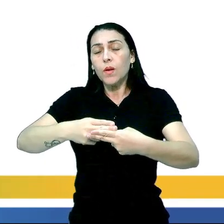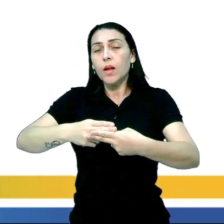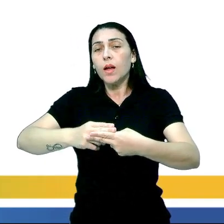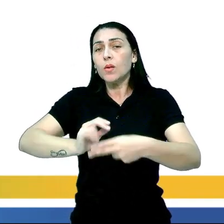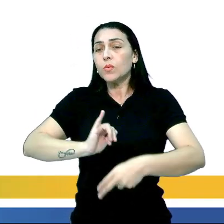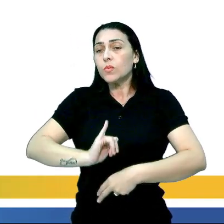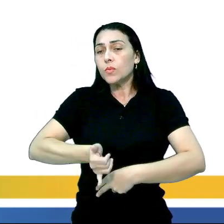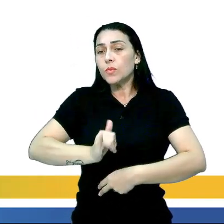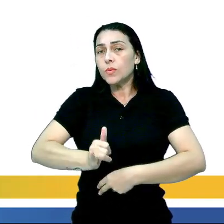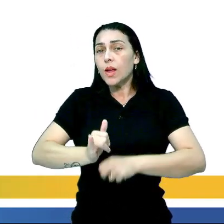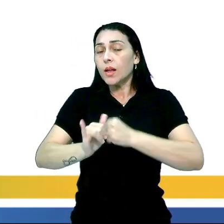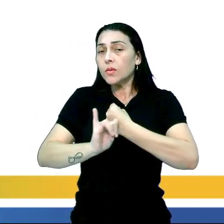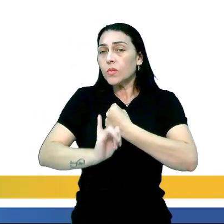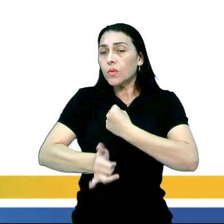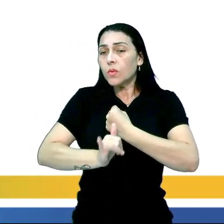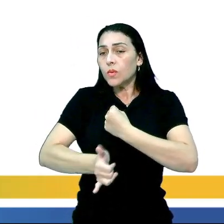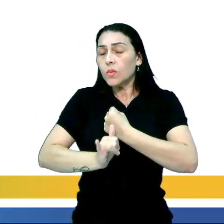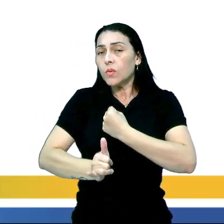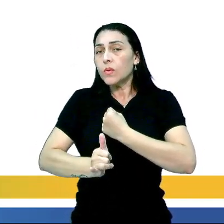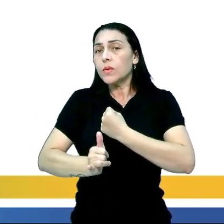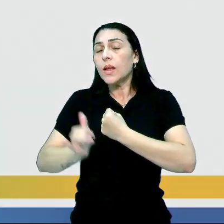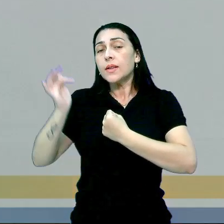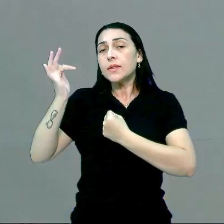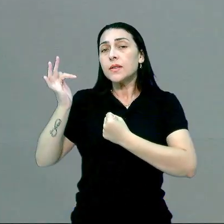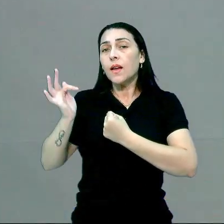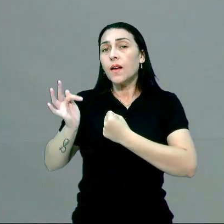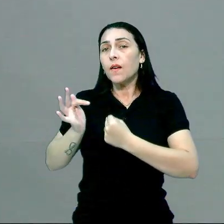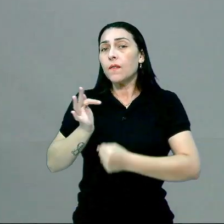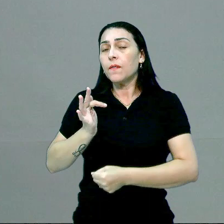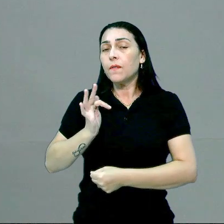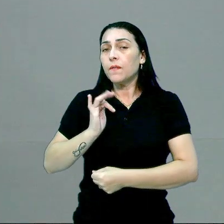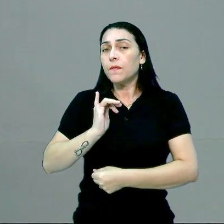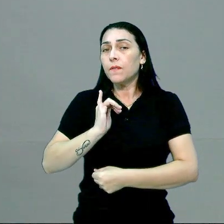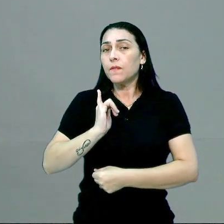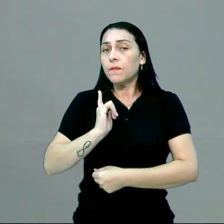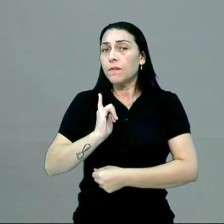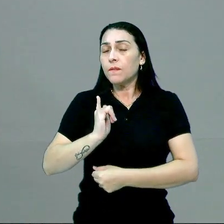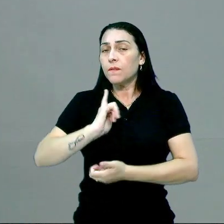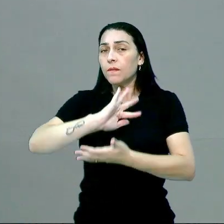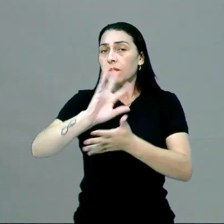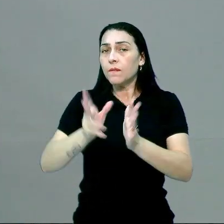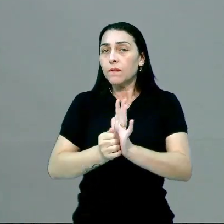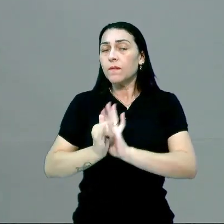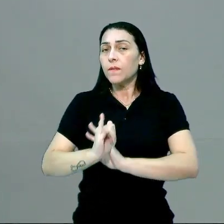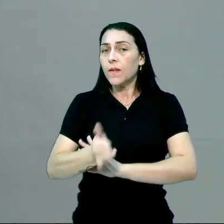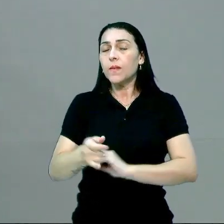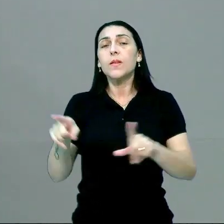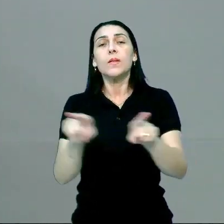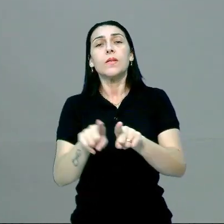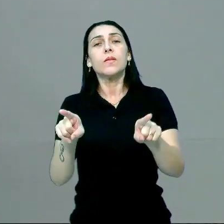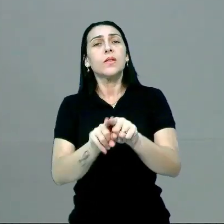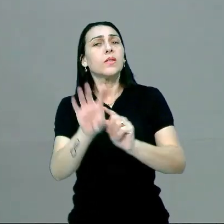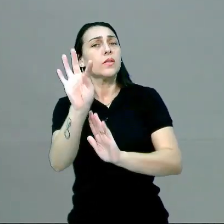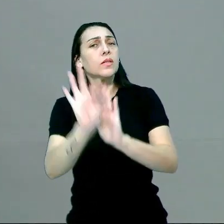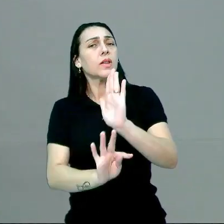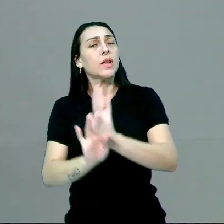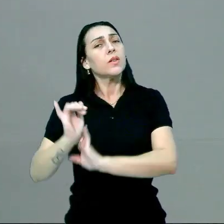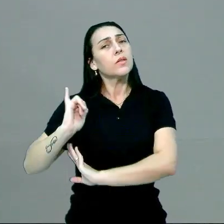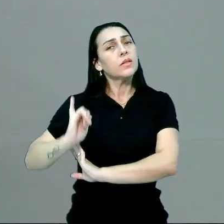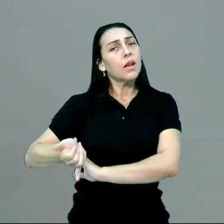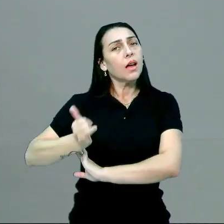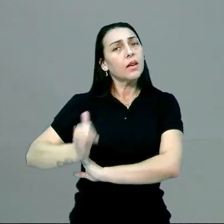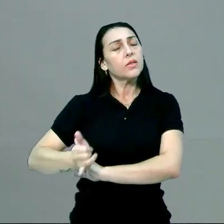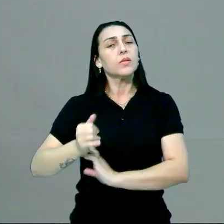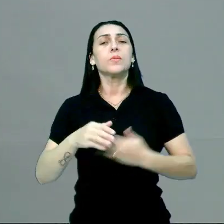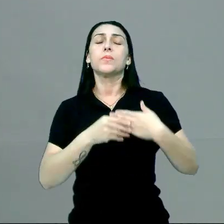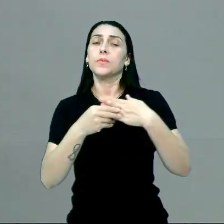contos, nas crônicas, nas fábulas. E aí, como é que eu sei, professora, que o texto ele é um texto narrativo?